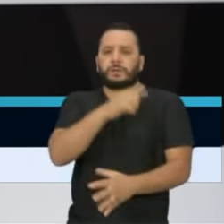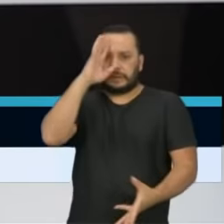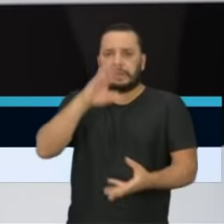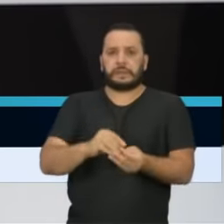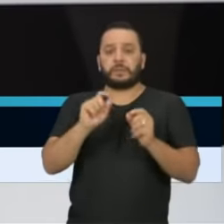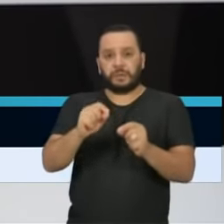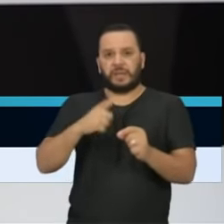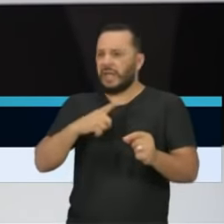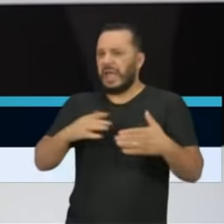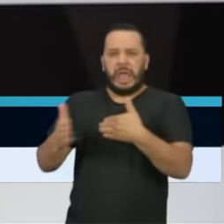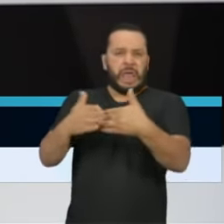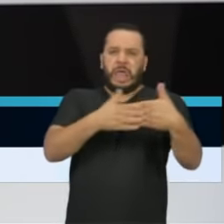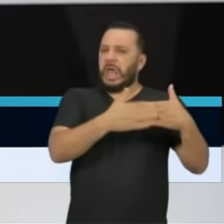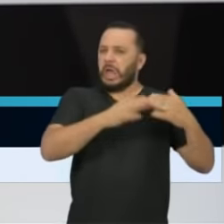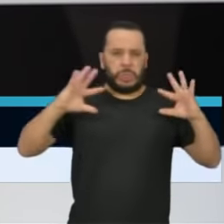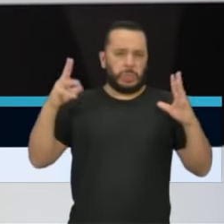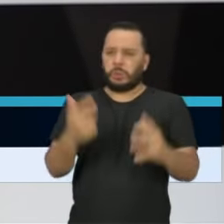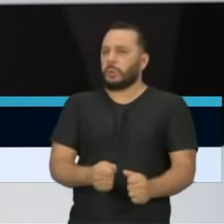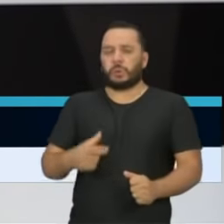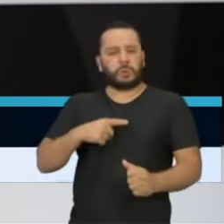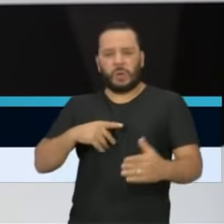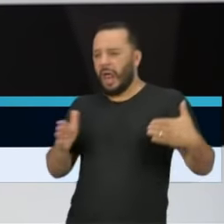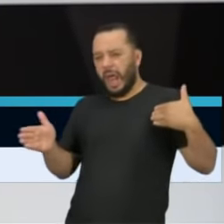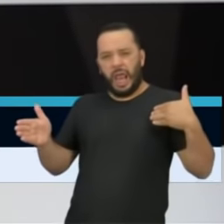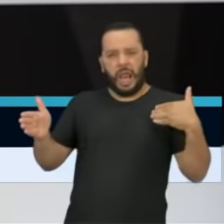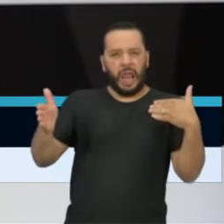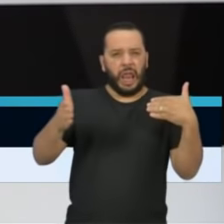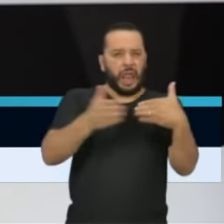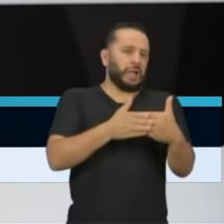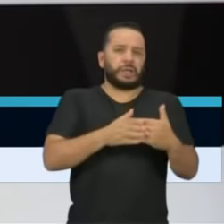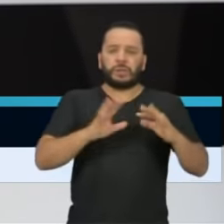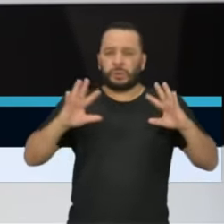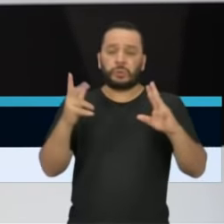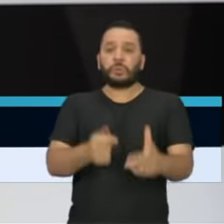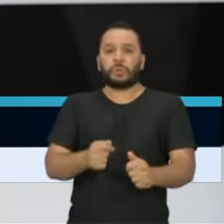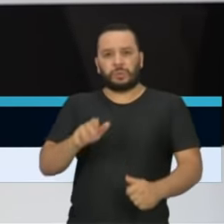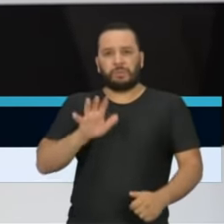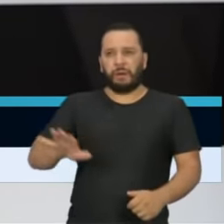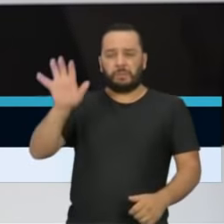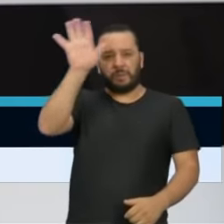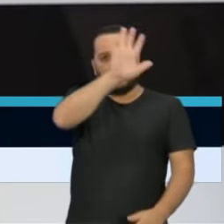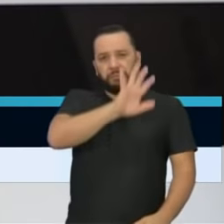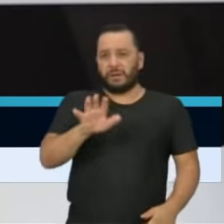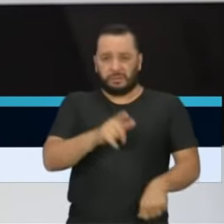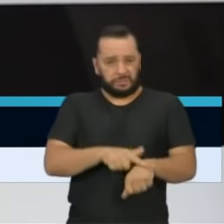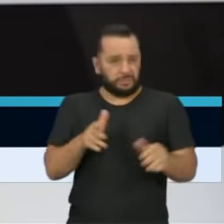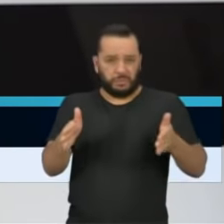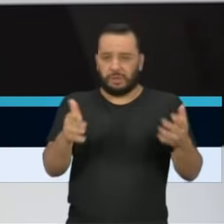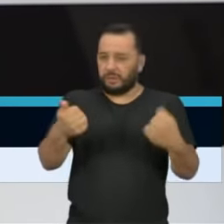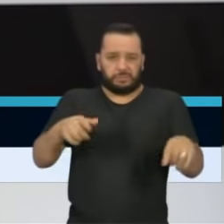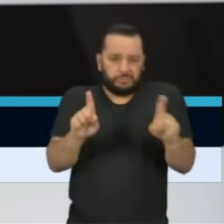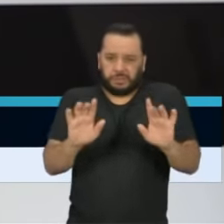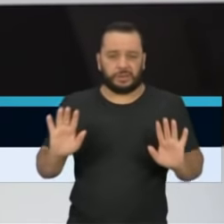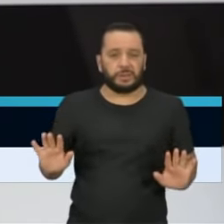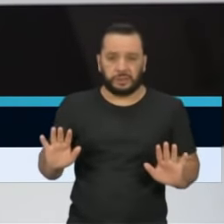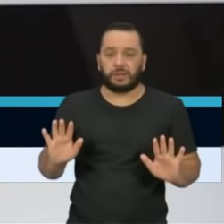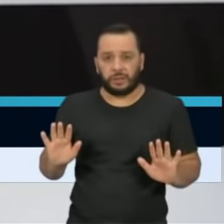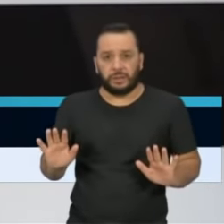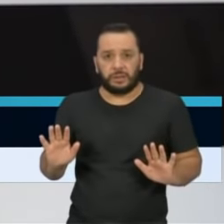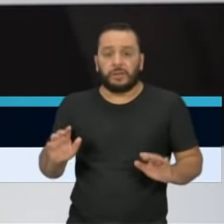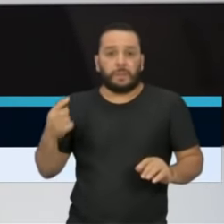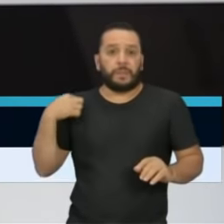o bloqueio total, ou lockout, como se expressa no idioma inglês, neste momento não é aplicável. Nós não podemos